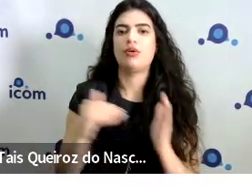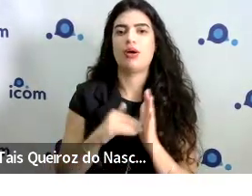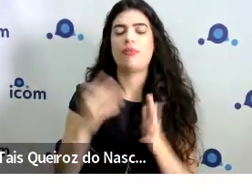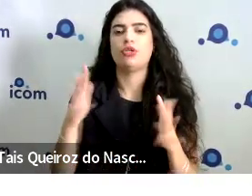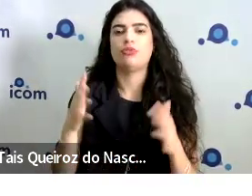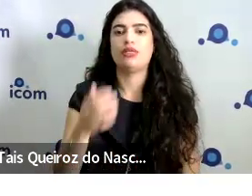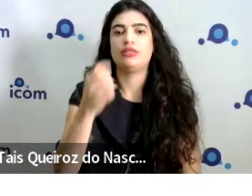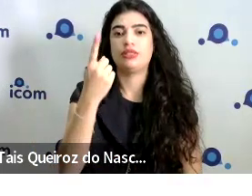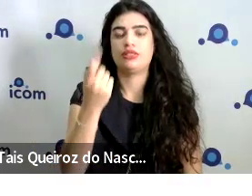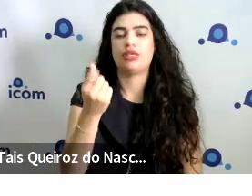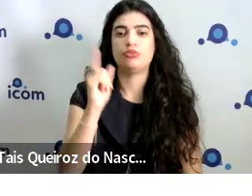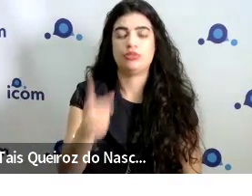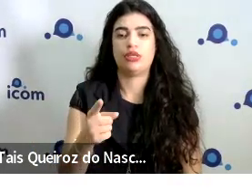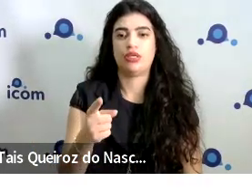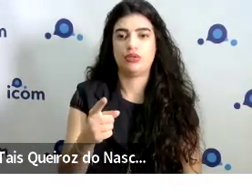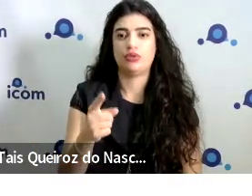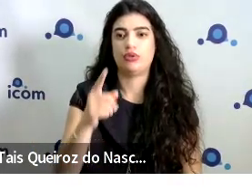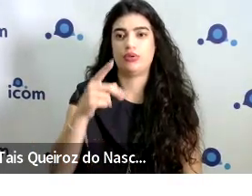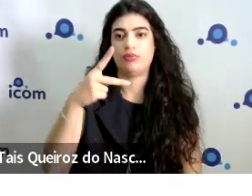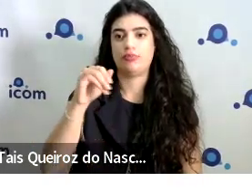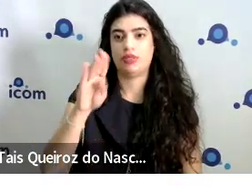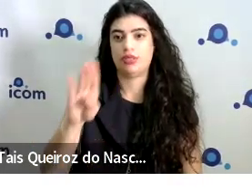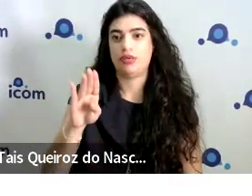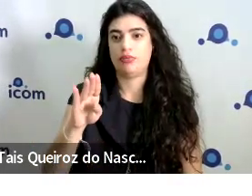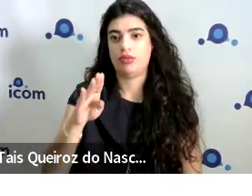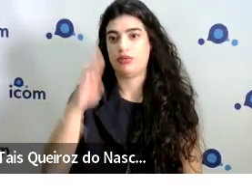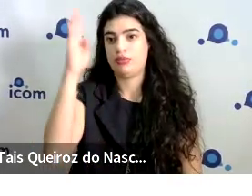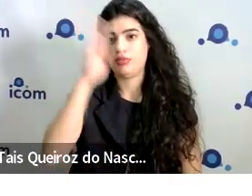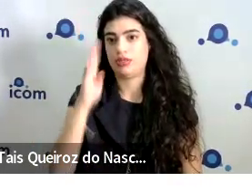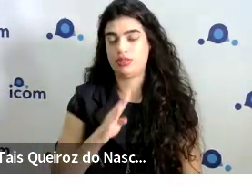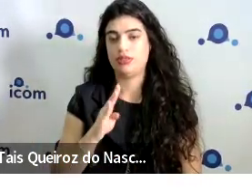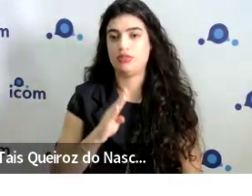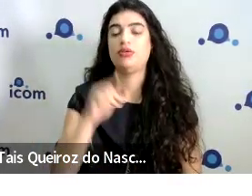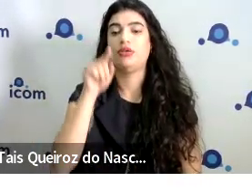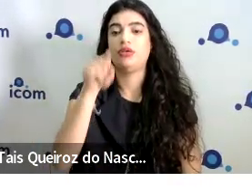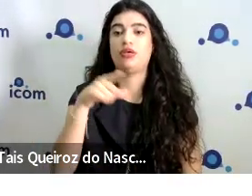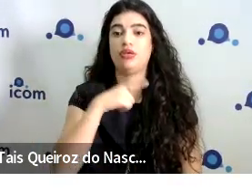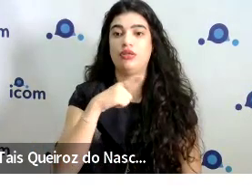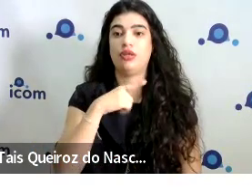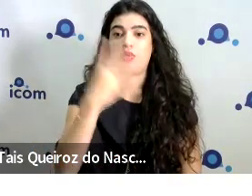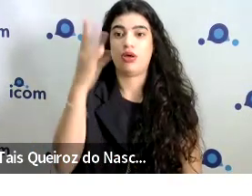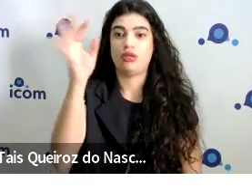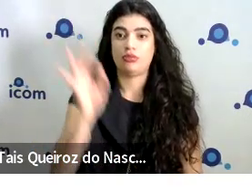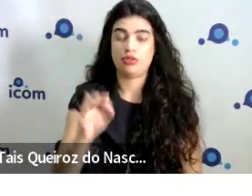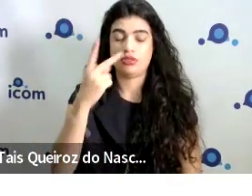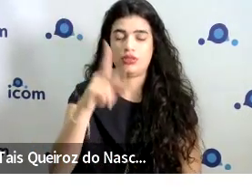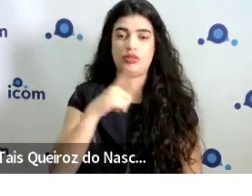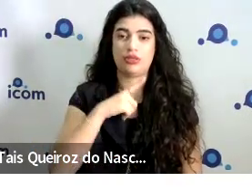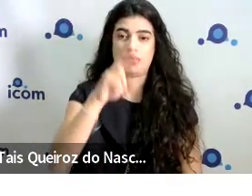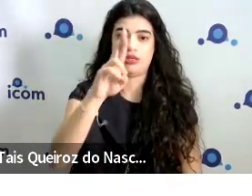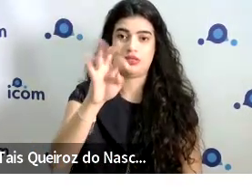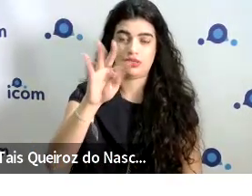ou 4% da receita de uma empresa. E ele comparou isso com outros países para dar essa perspectiva. Então, realmente, o Brasil ele